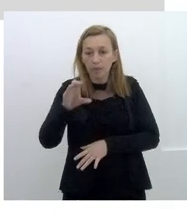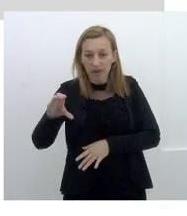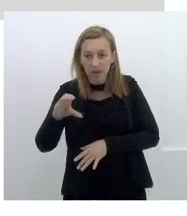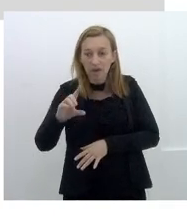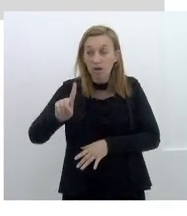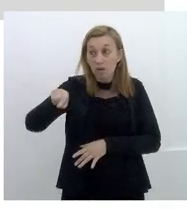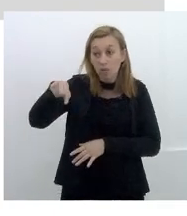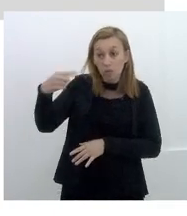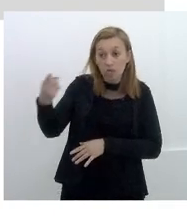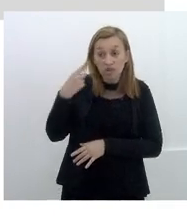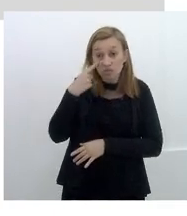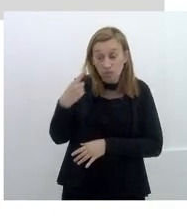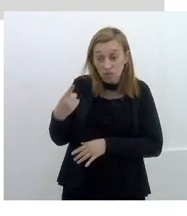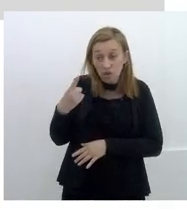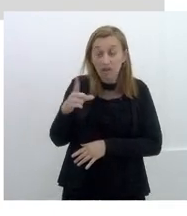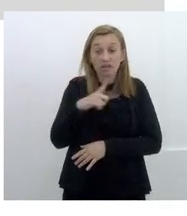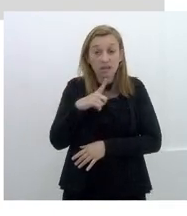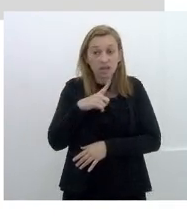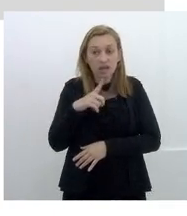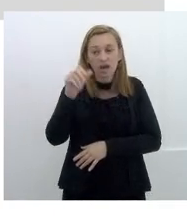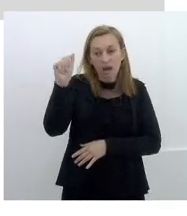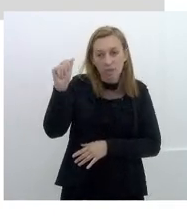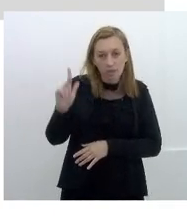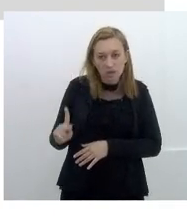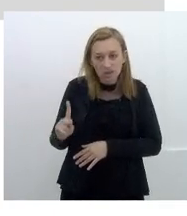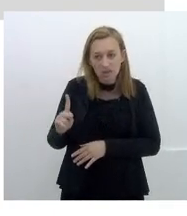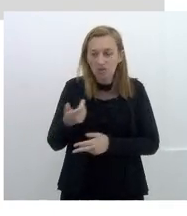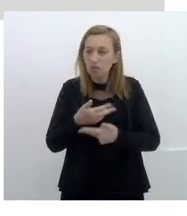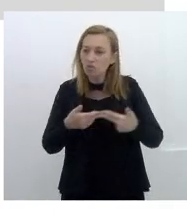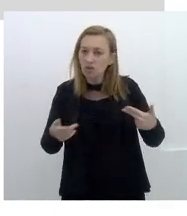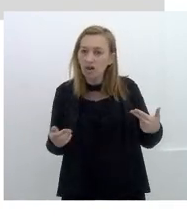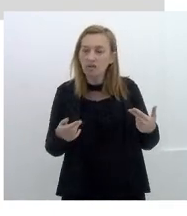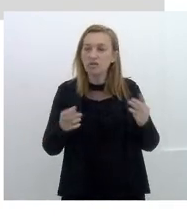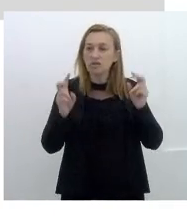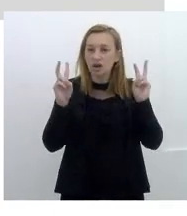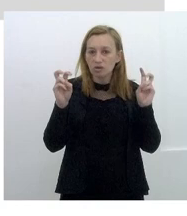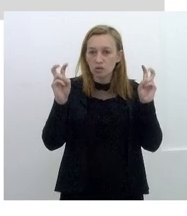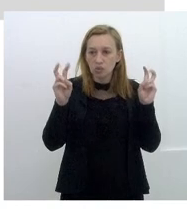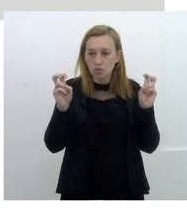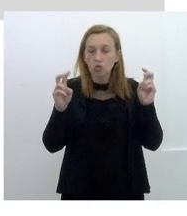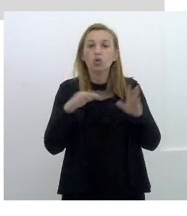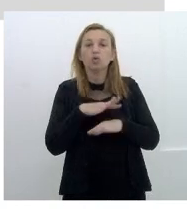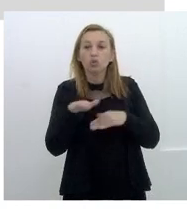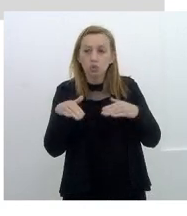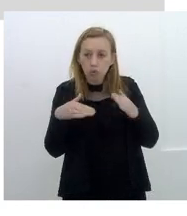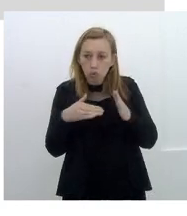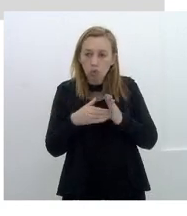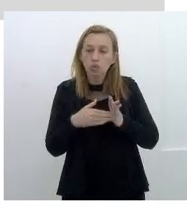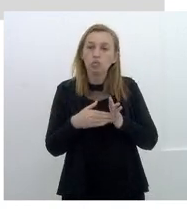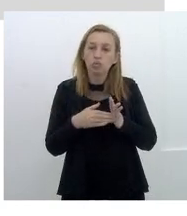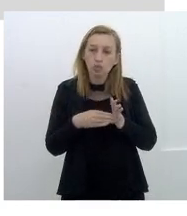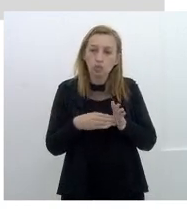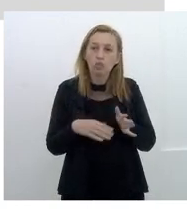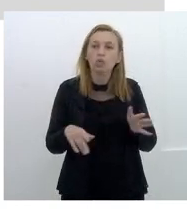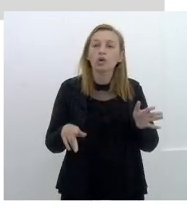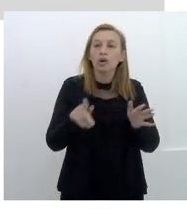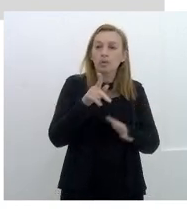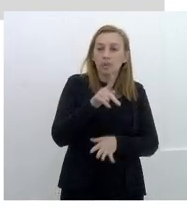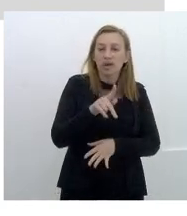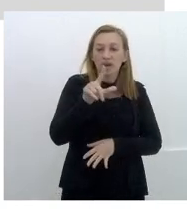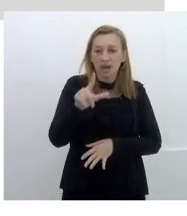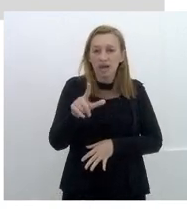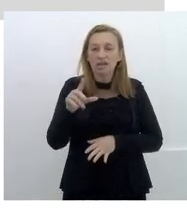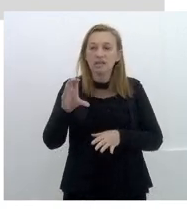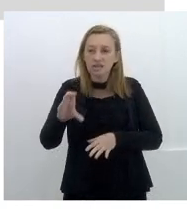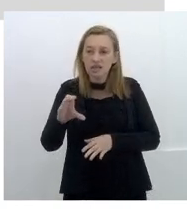próximos vocês vão ver lá que tem aposentadoria com várias situações todo esse regulamento está no PLC